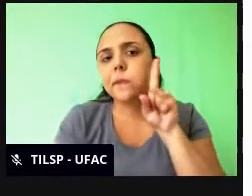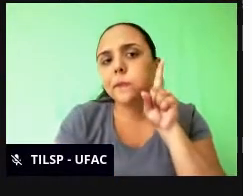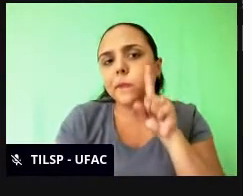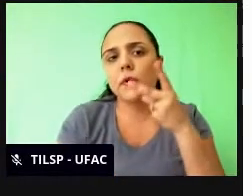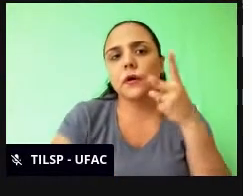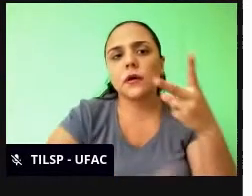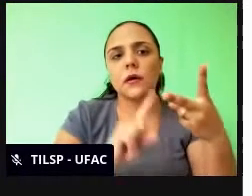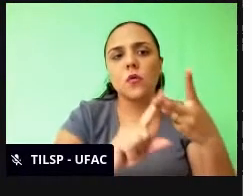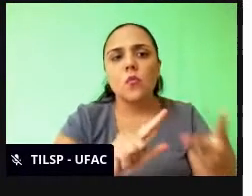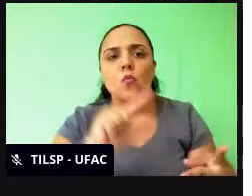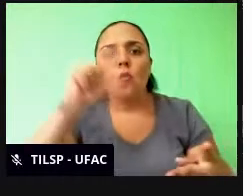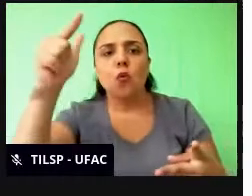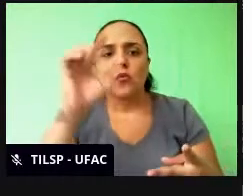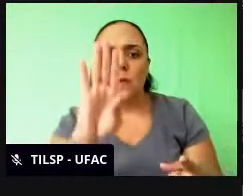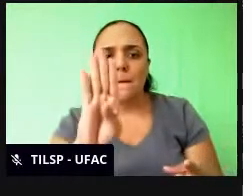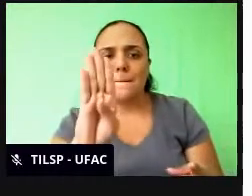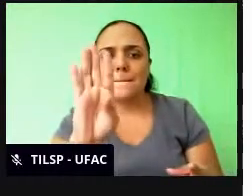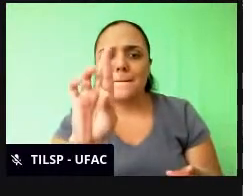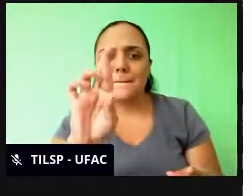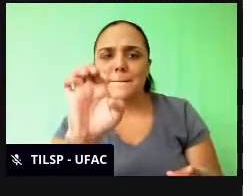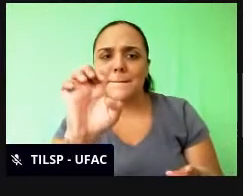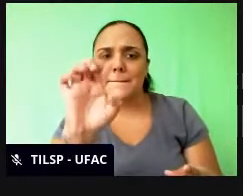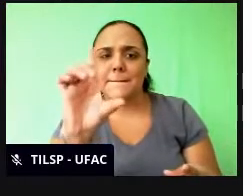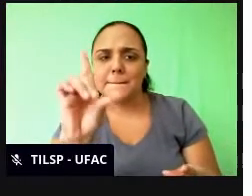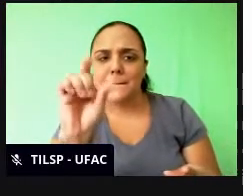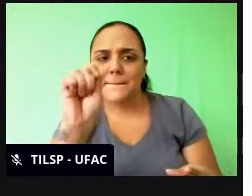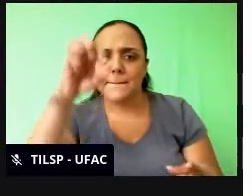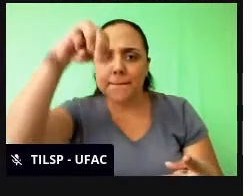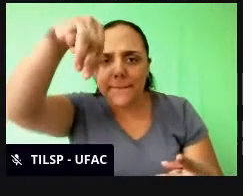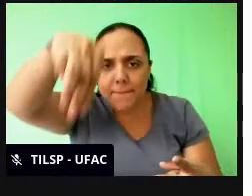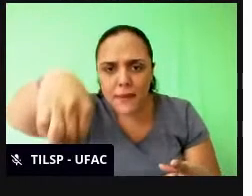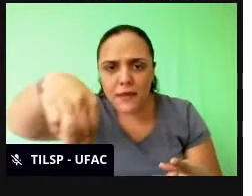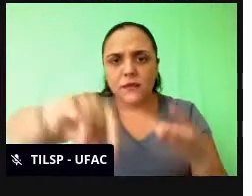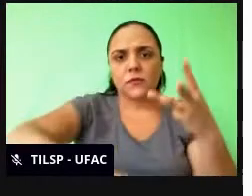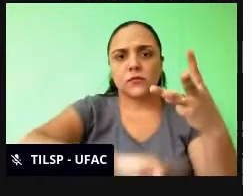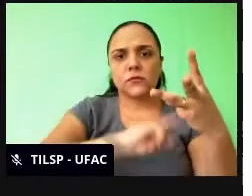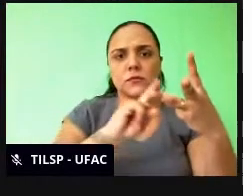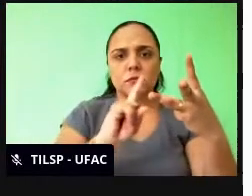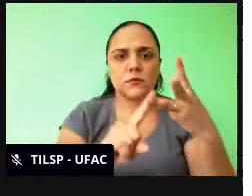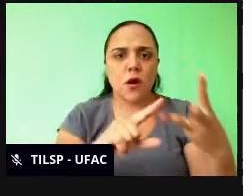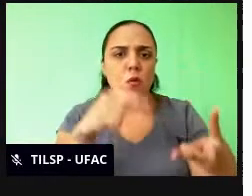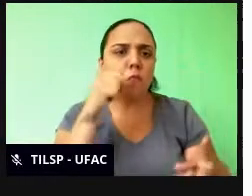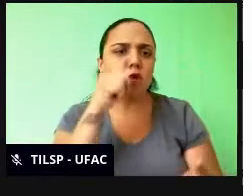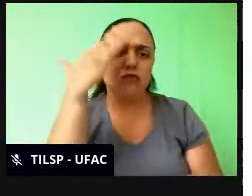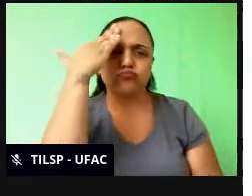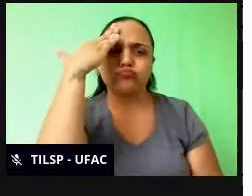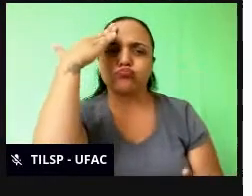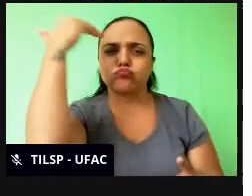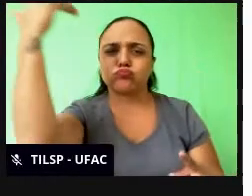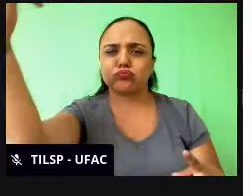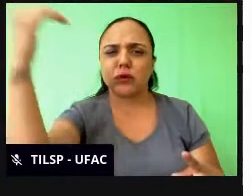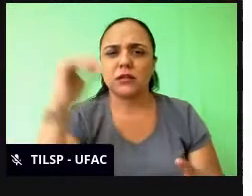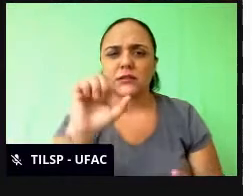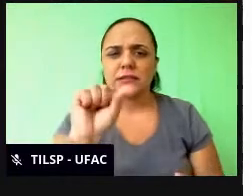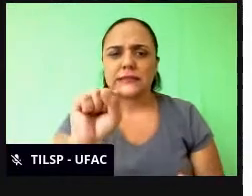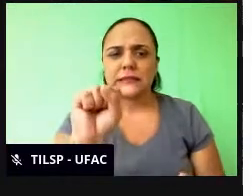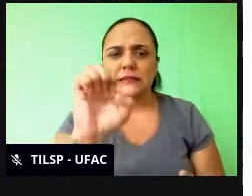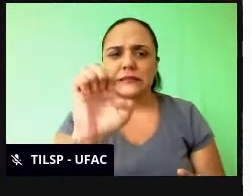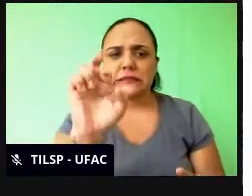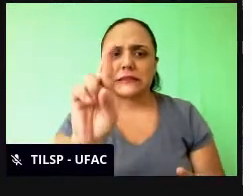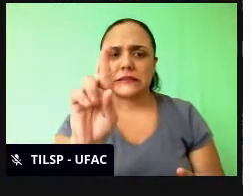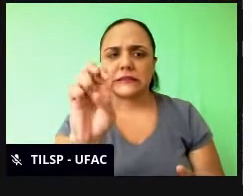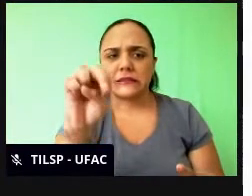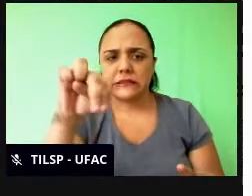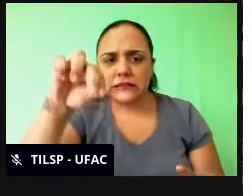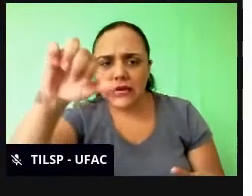do Canadá, que é o Brandon. Temos a Serena Williams, que é uma tenista muito famosa, muito conhecida, que é americana.